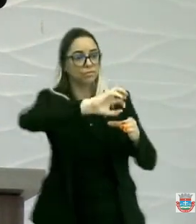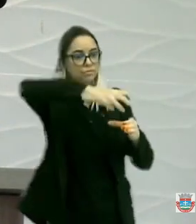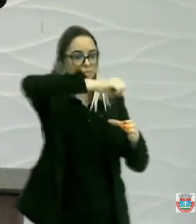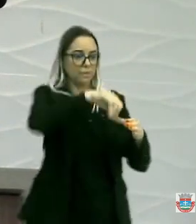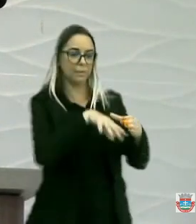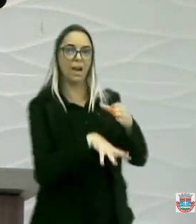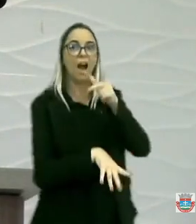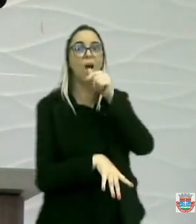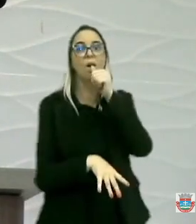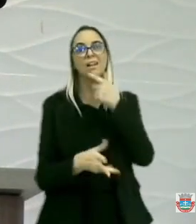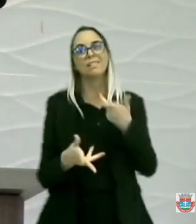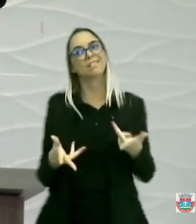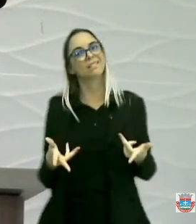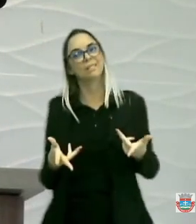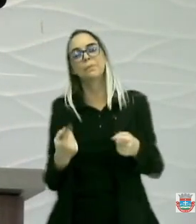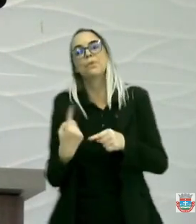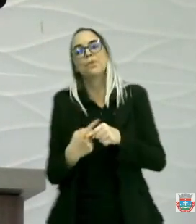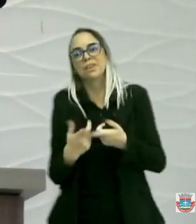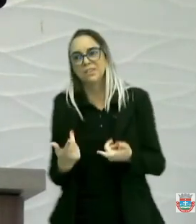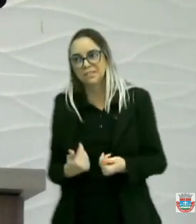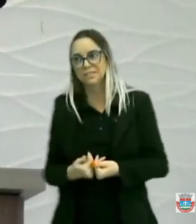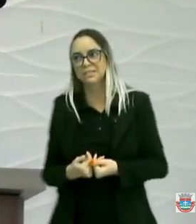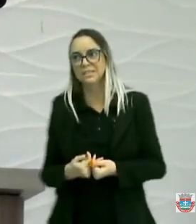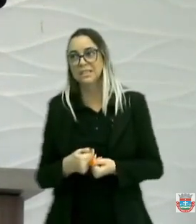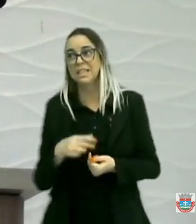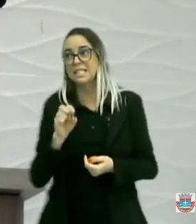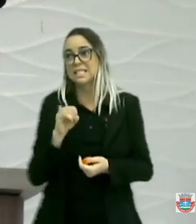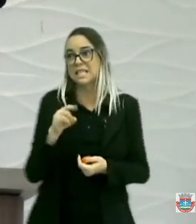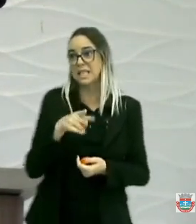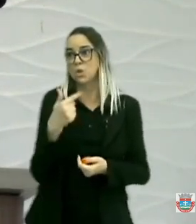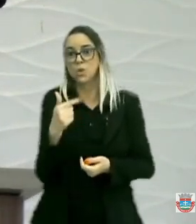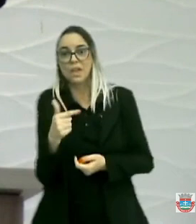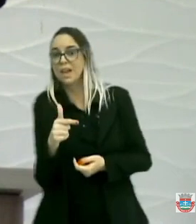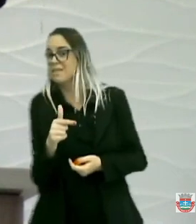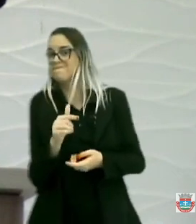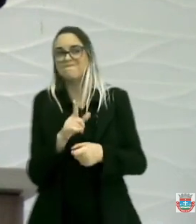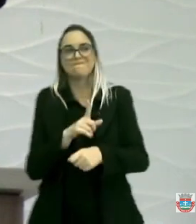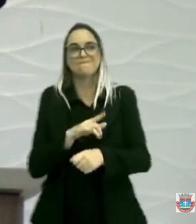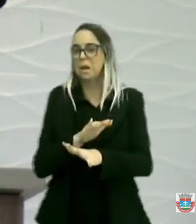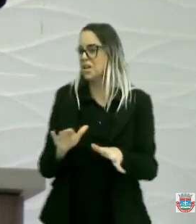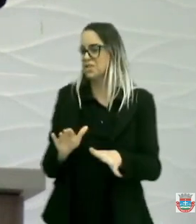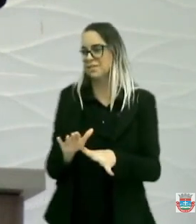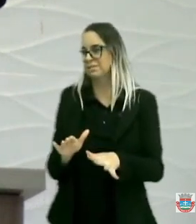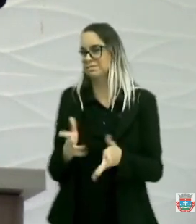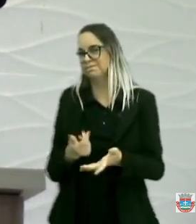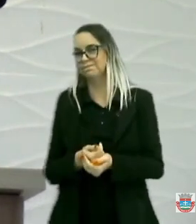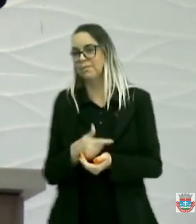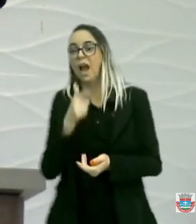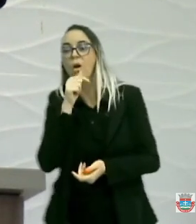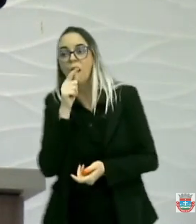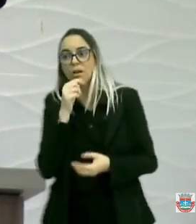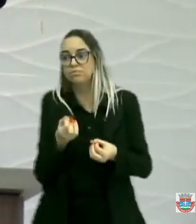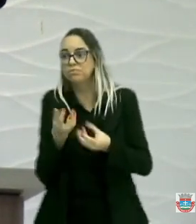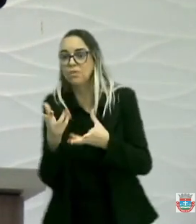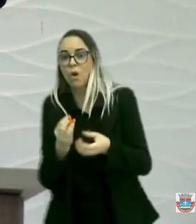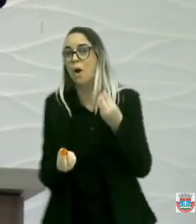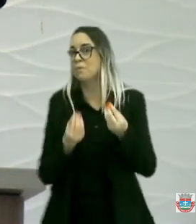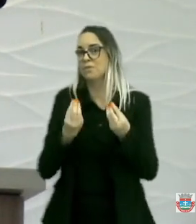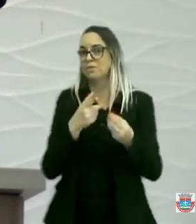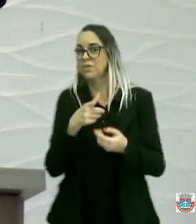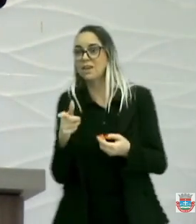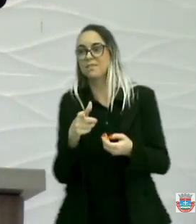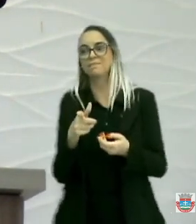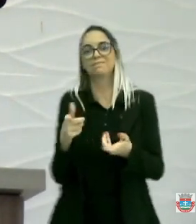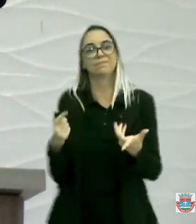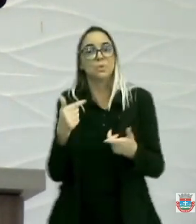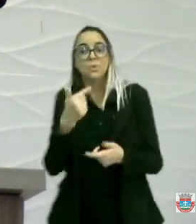todo morador? Não coloca porque o senhor não tem mais como Vereador, colocar. O vereador senhor não tem Pacheco, mais como colocar. Por isso quando que o é que o senhor senhor está não na tribuna, coloca. escuta. Porque o